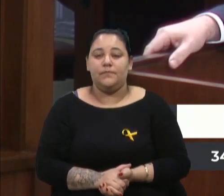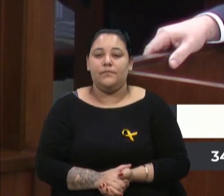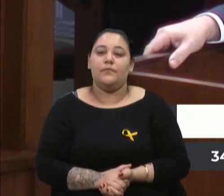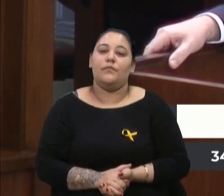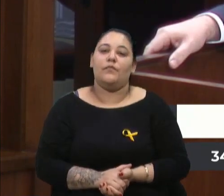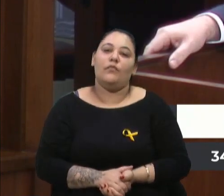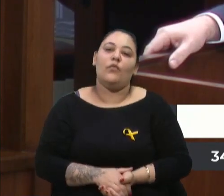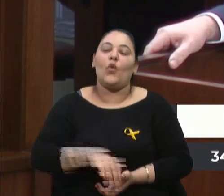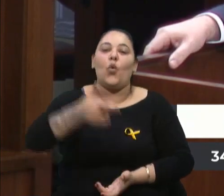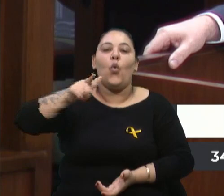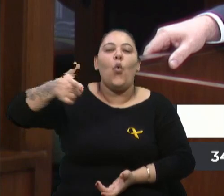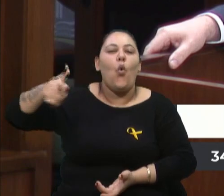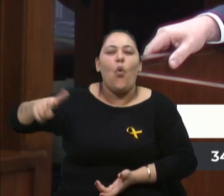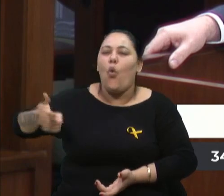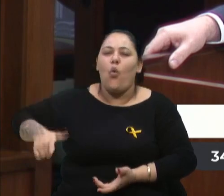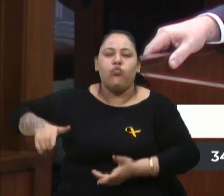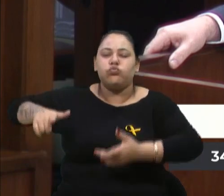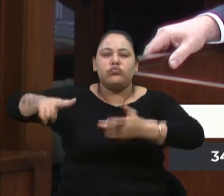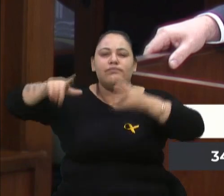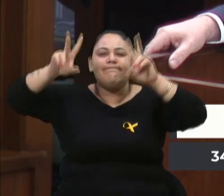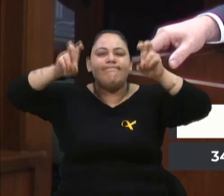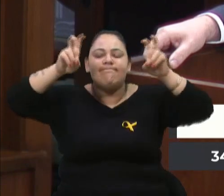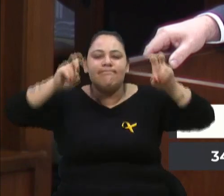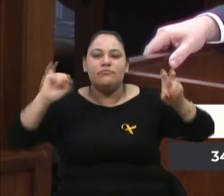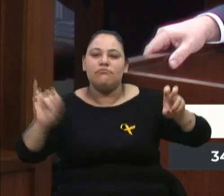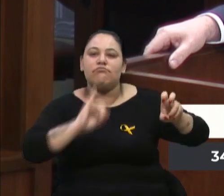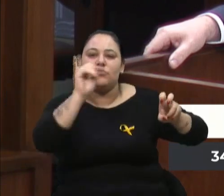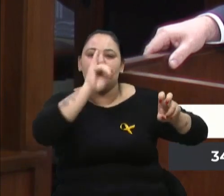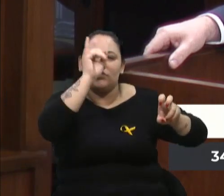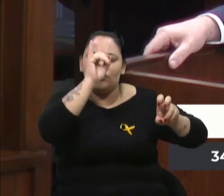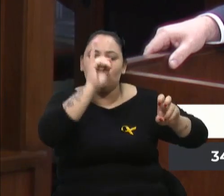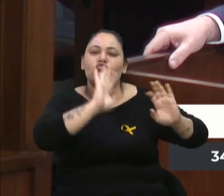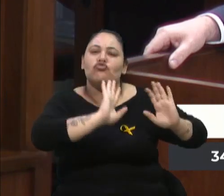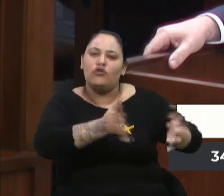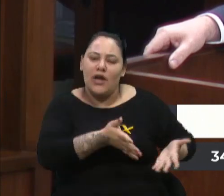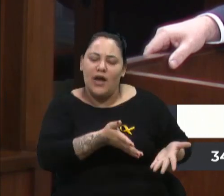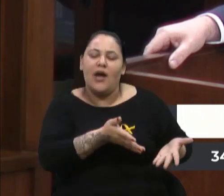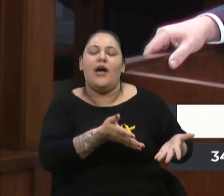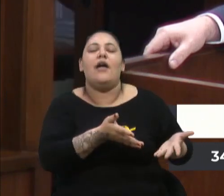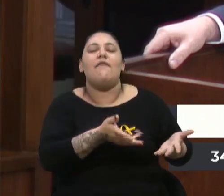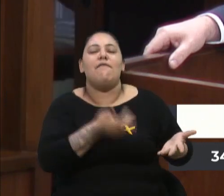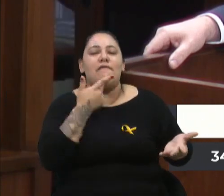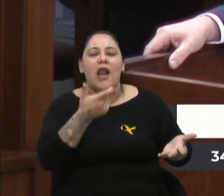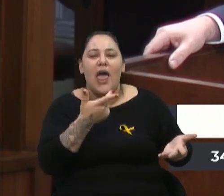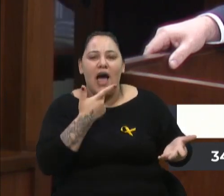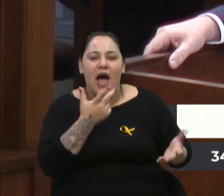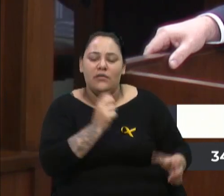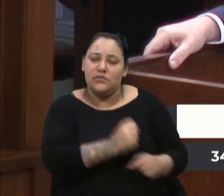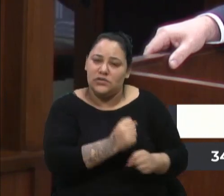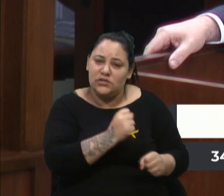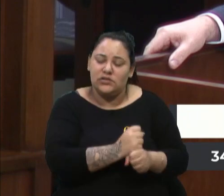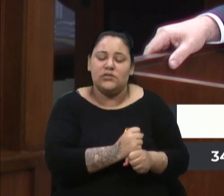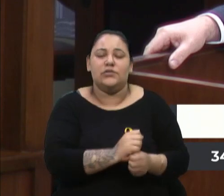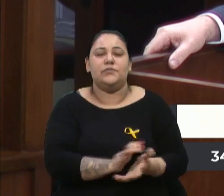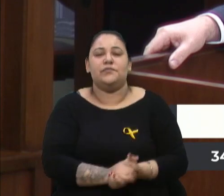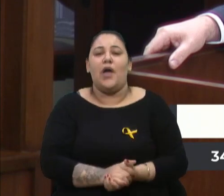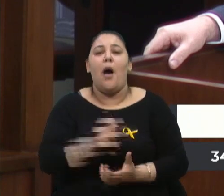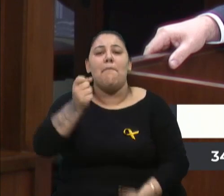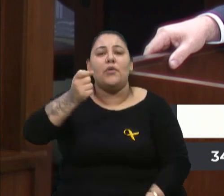Outros temas importantes foram trazidos à baila esse ano. A questão da Previdência